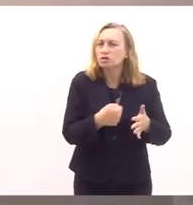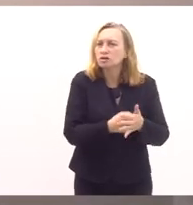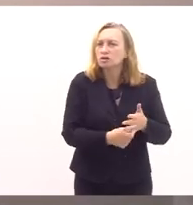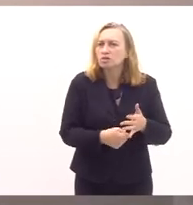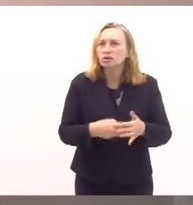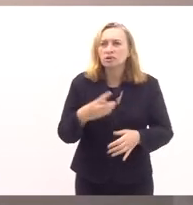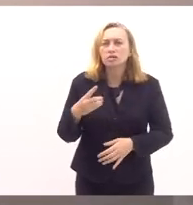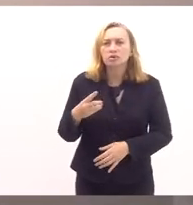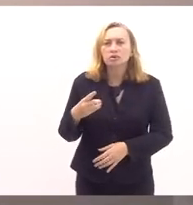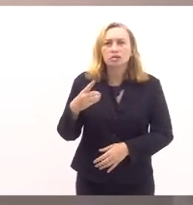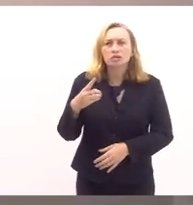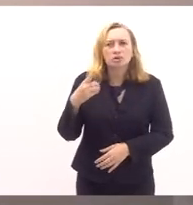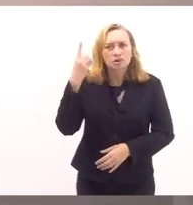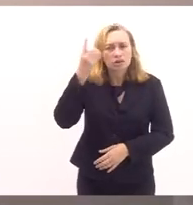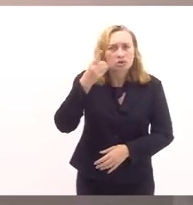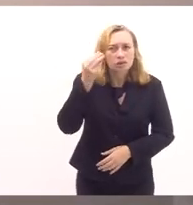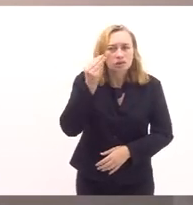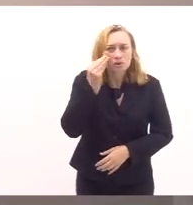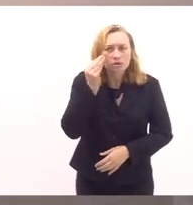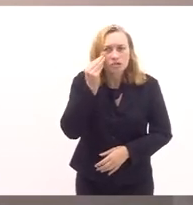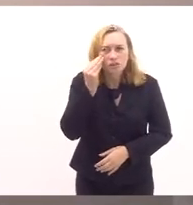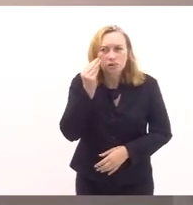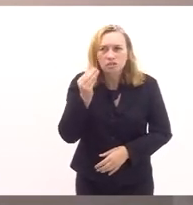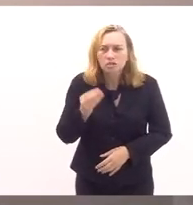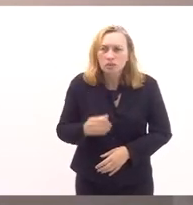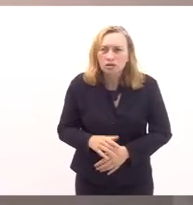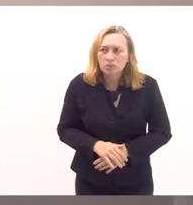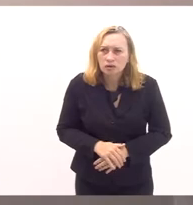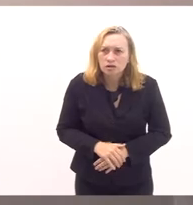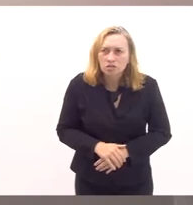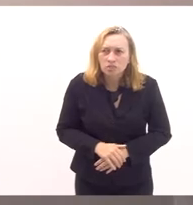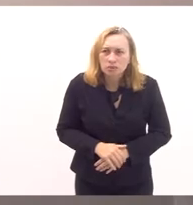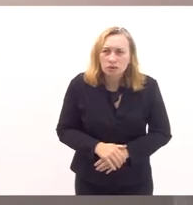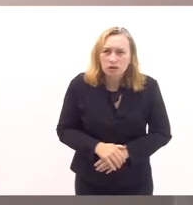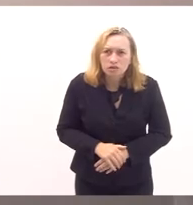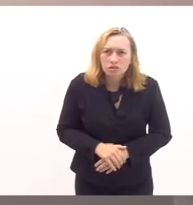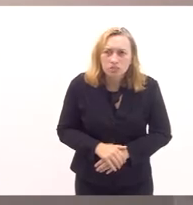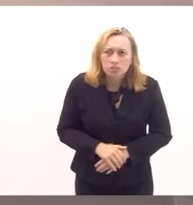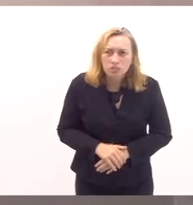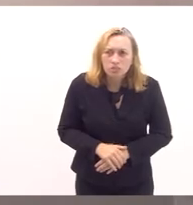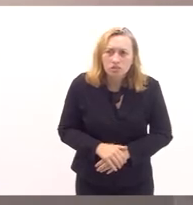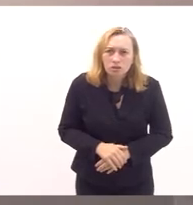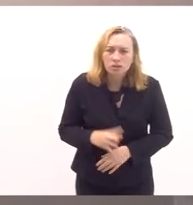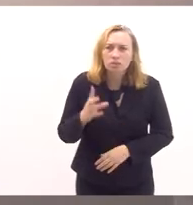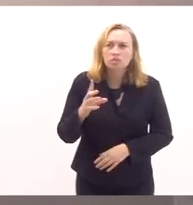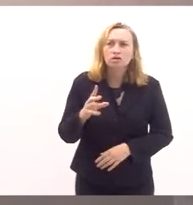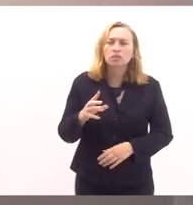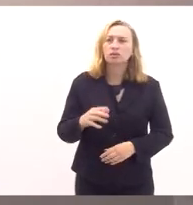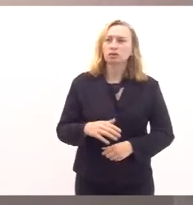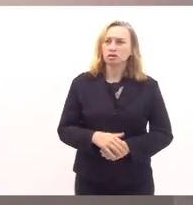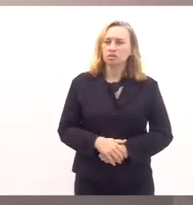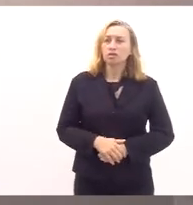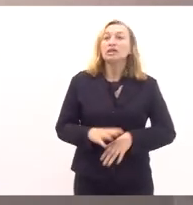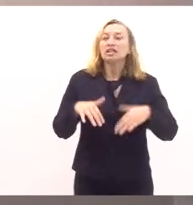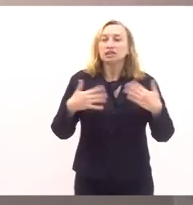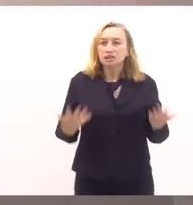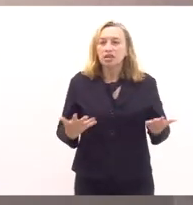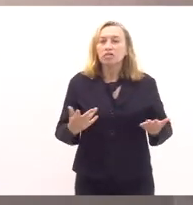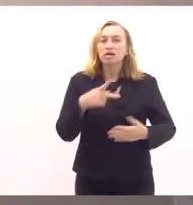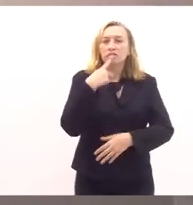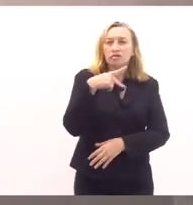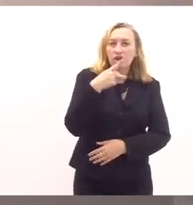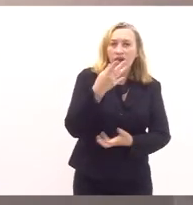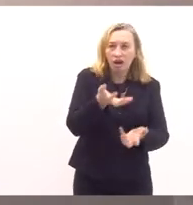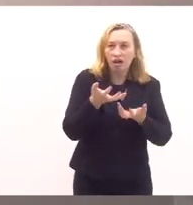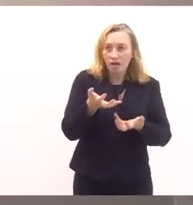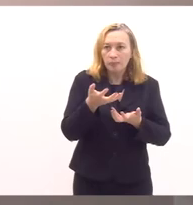federal, chegou a deputada Mônica Francisco. E nós ficávamos na dúvida, como será com a deputada Mônica Francisco? Então, eu quero destacar